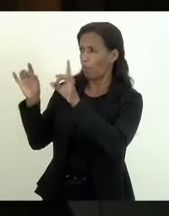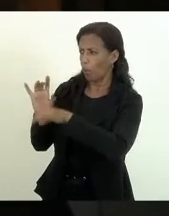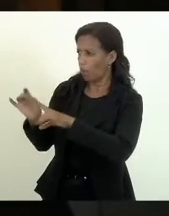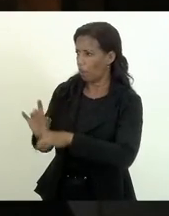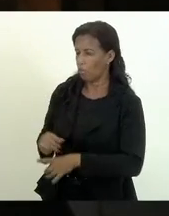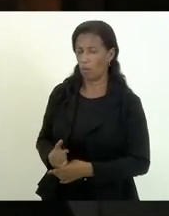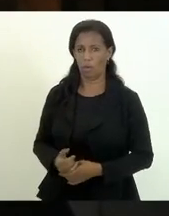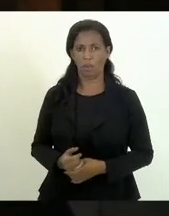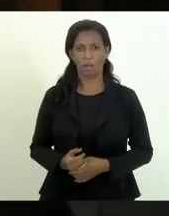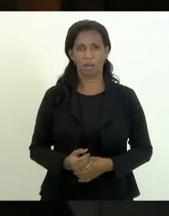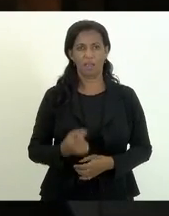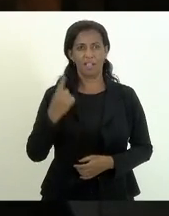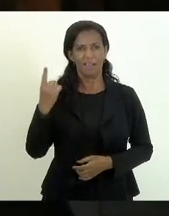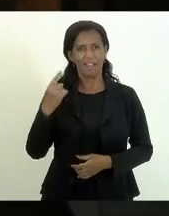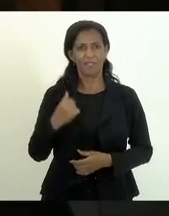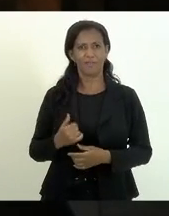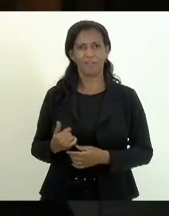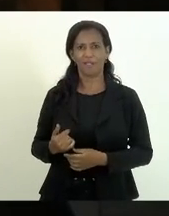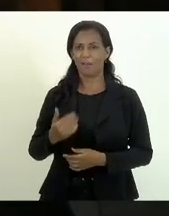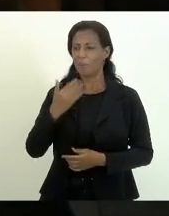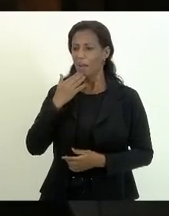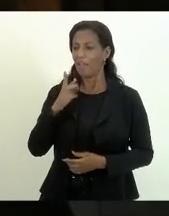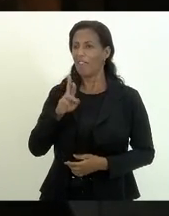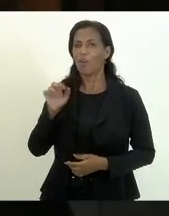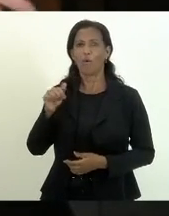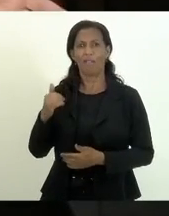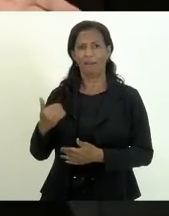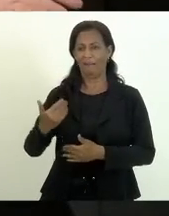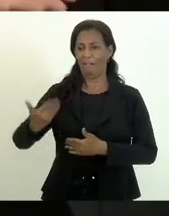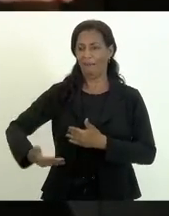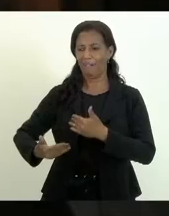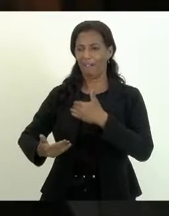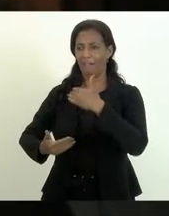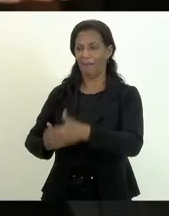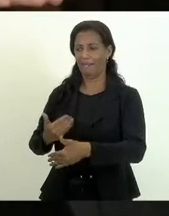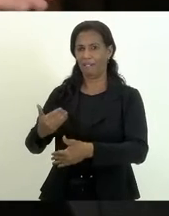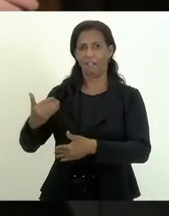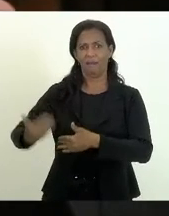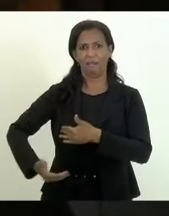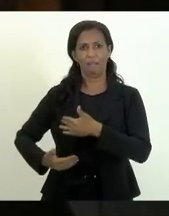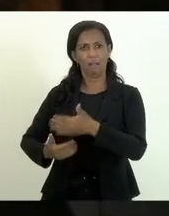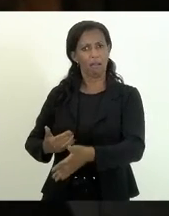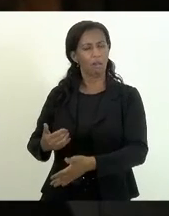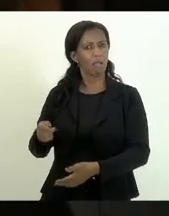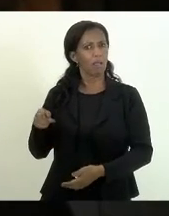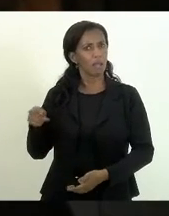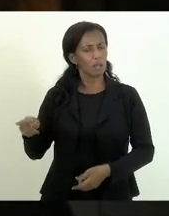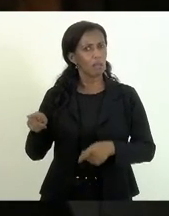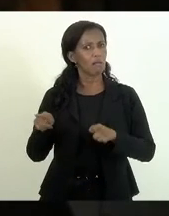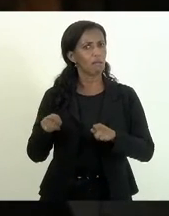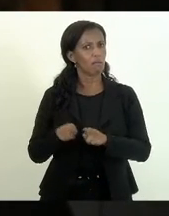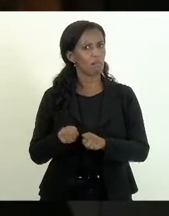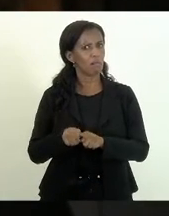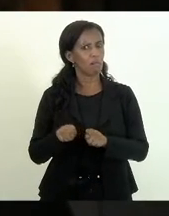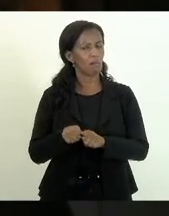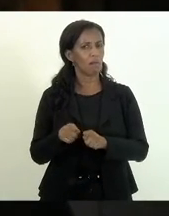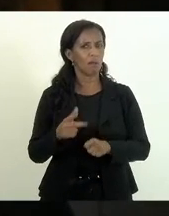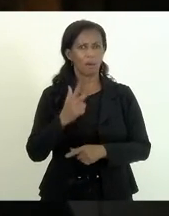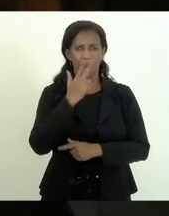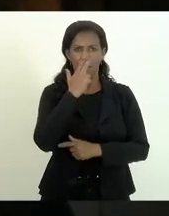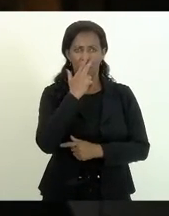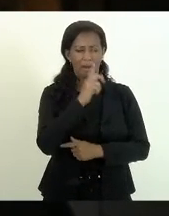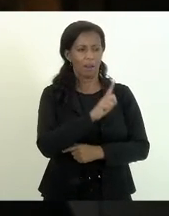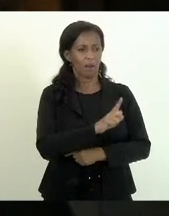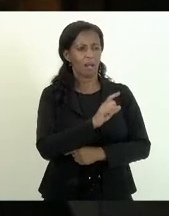ele fica recorrendo recorrendo recorrendo isso também se caracteriza é como fosse